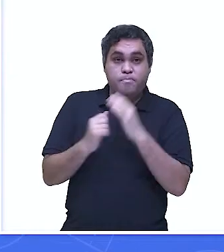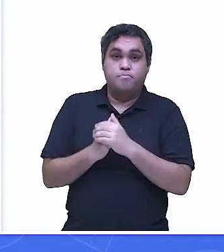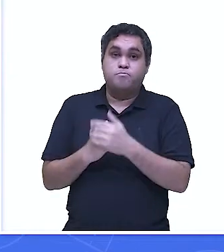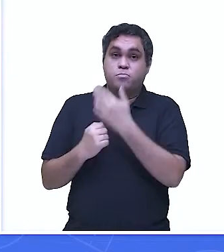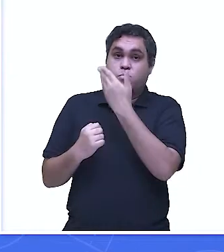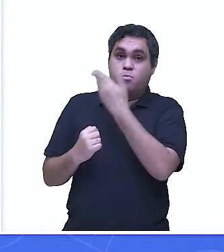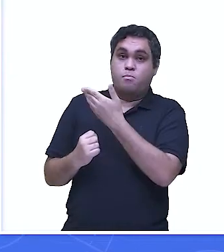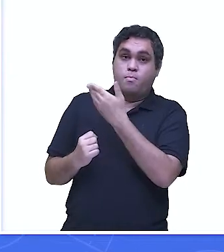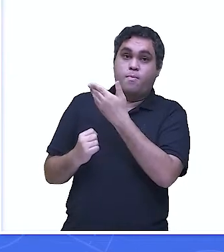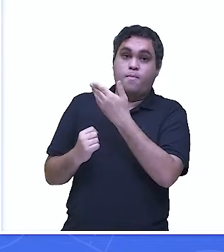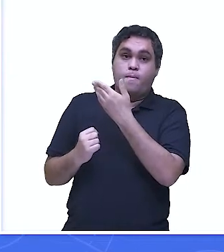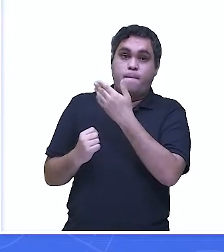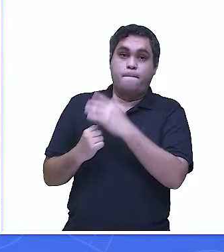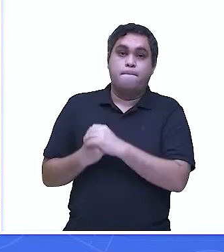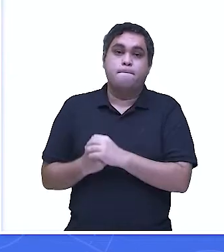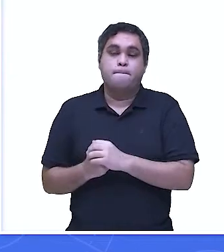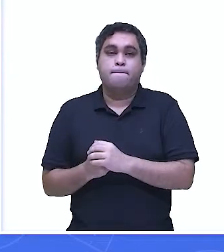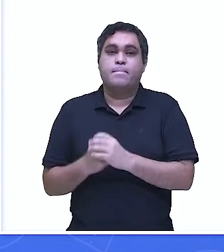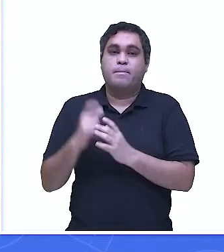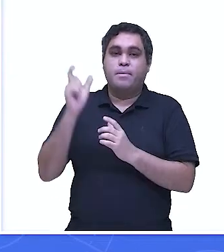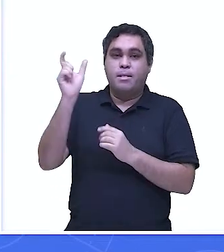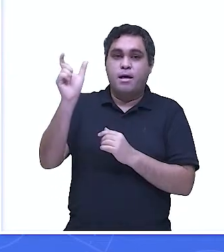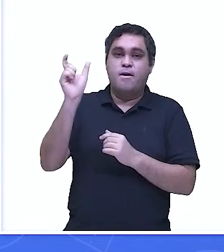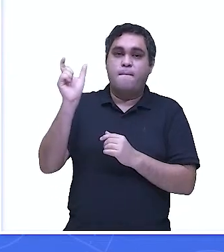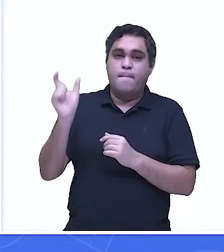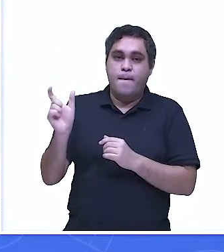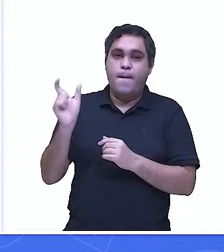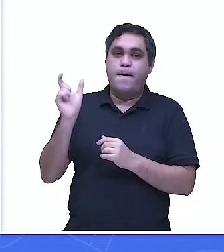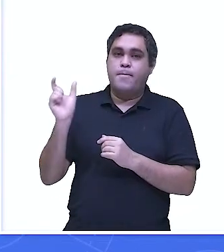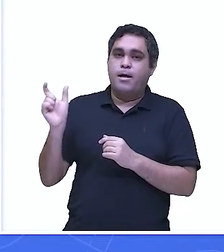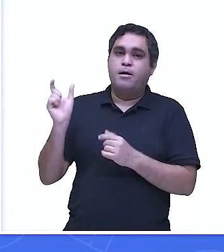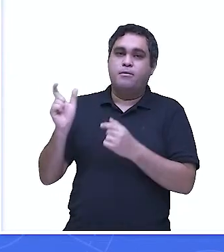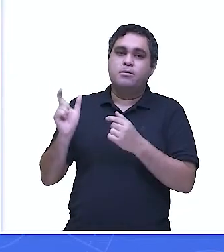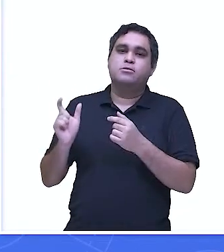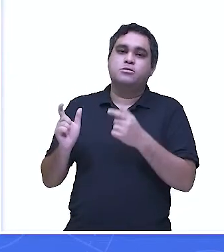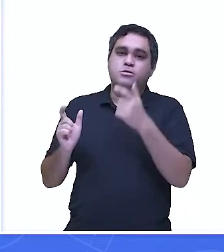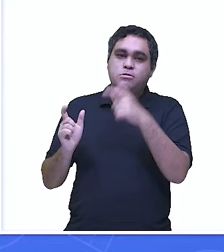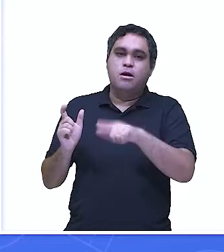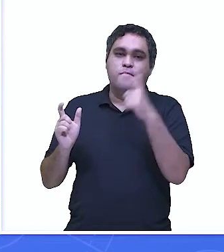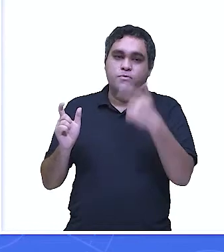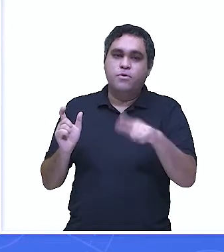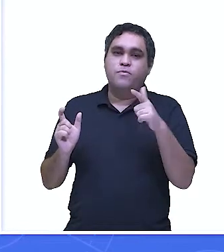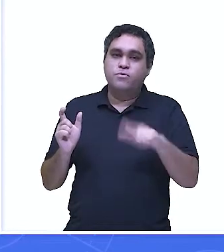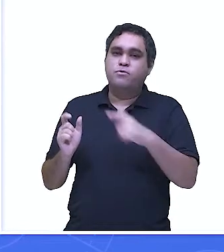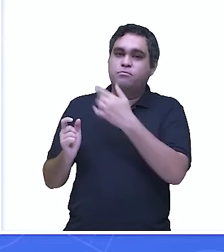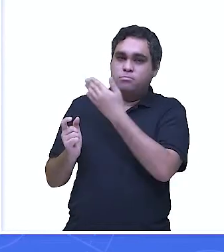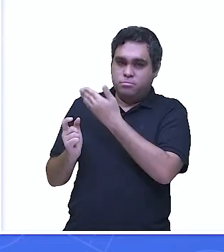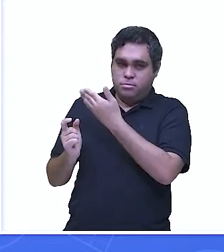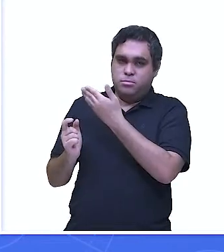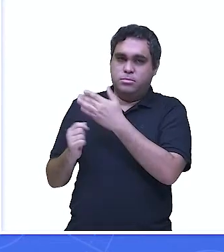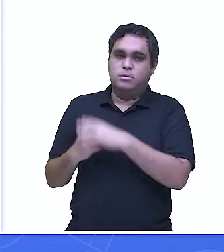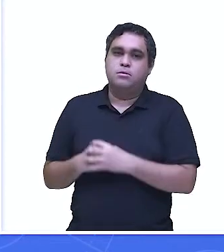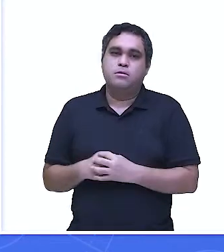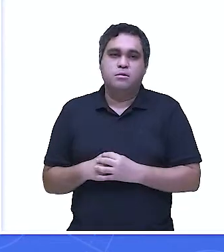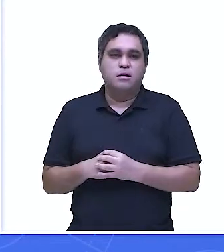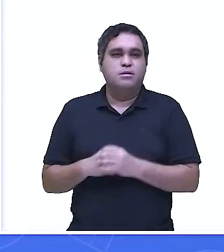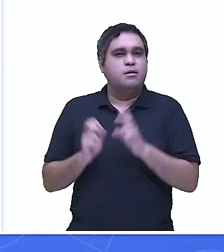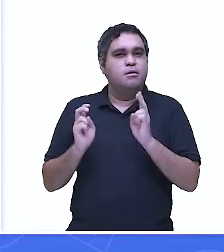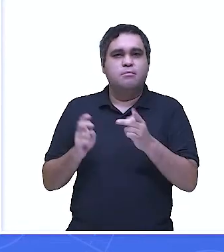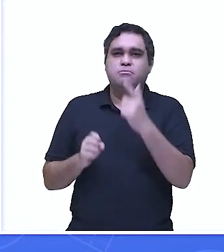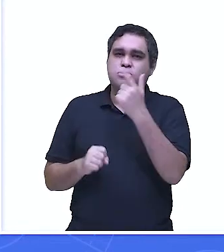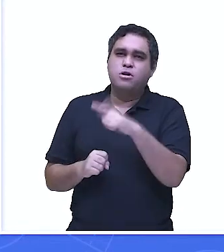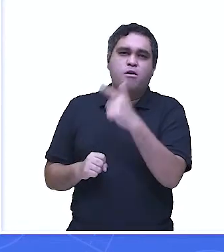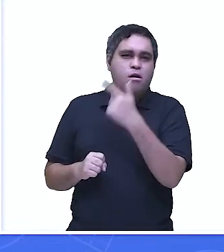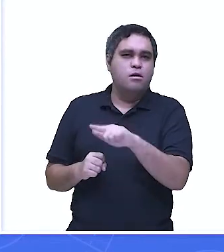Asian Mammals, se repetindo, ó, Mammals, Hall, Hall. Então, se repete